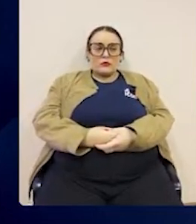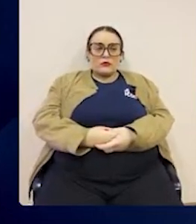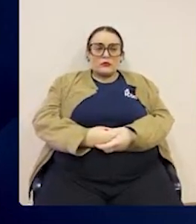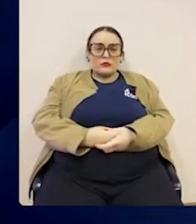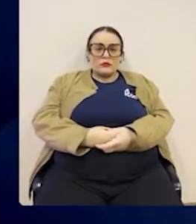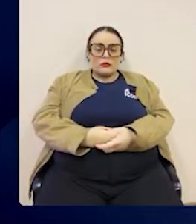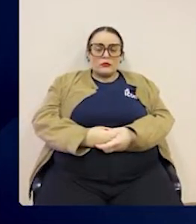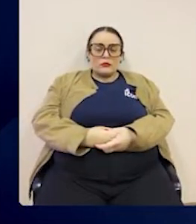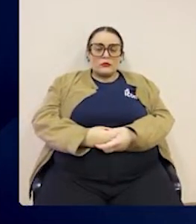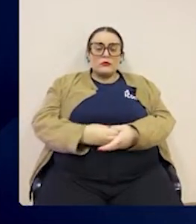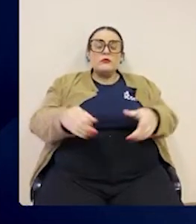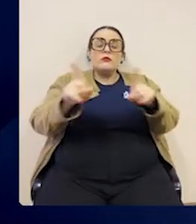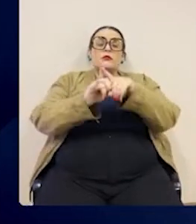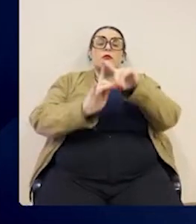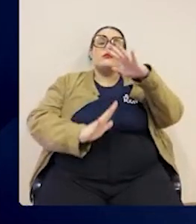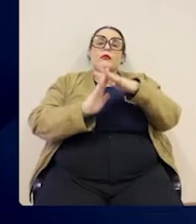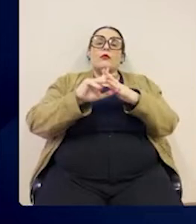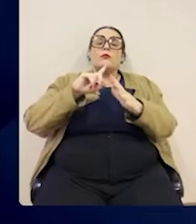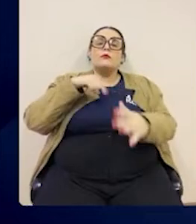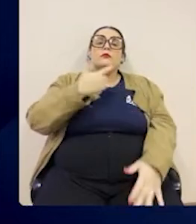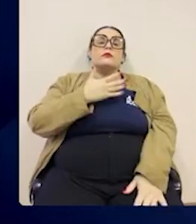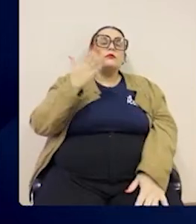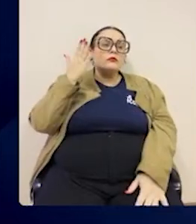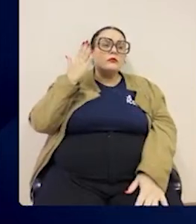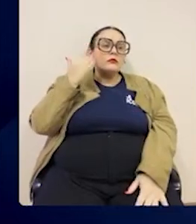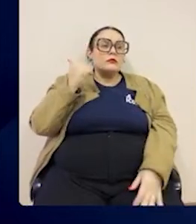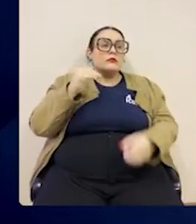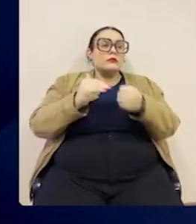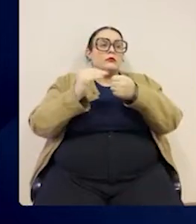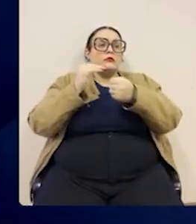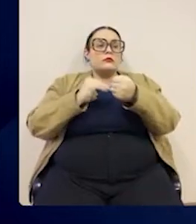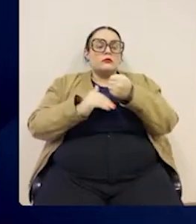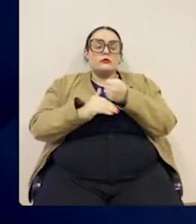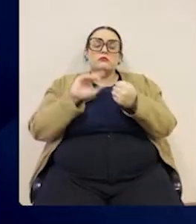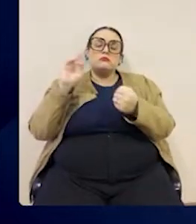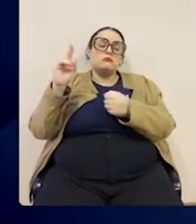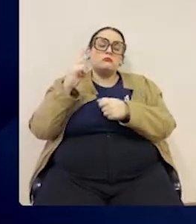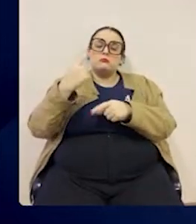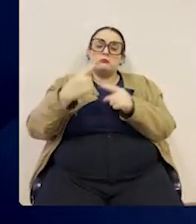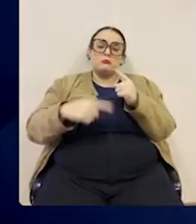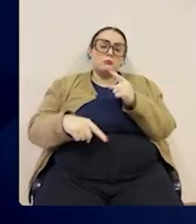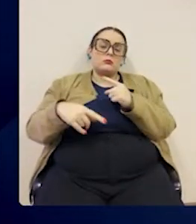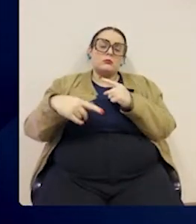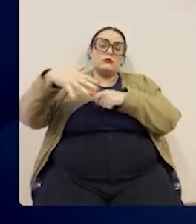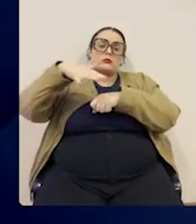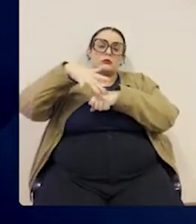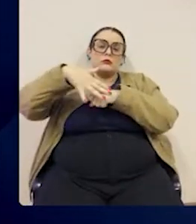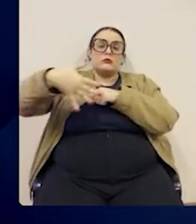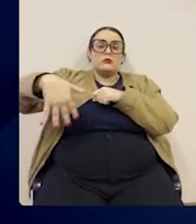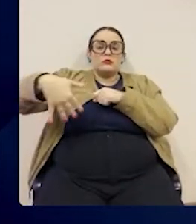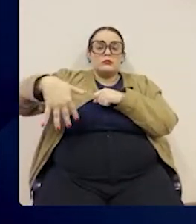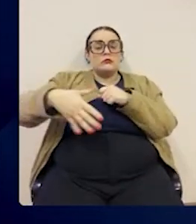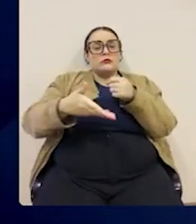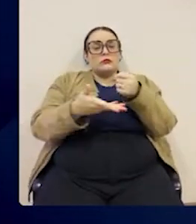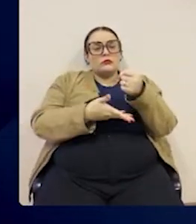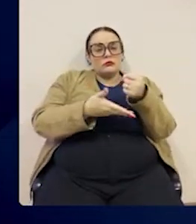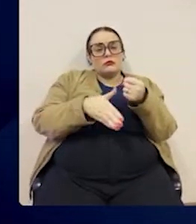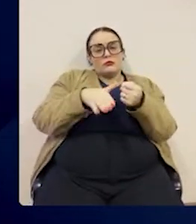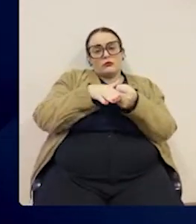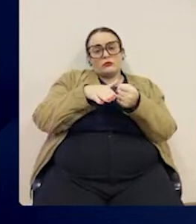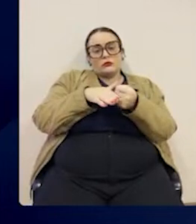isso, a gente sabe que baixa dose também não é efetivo para indivíduos com doença de Parkinson leve a moderada, né? Pelo